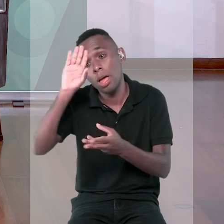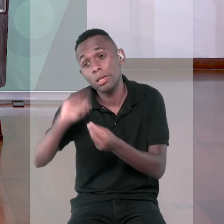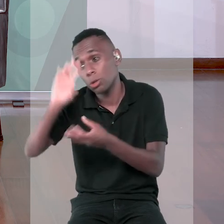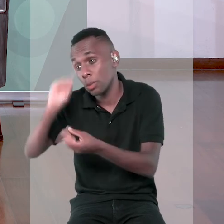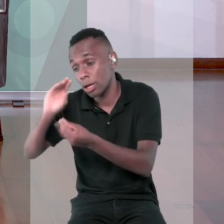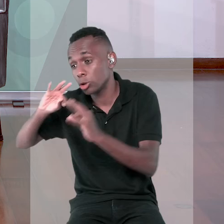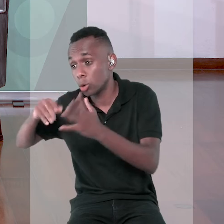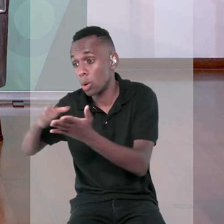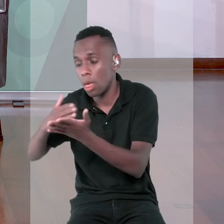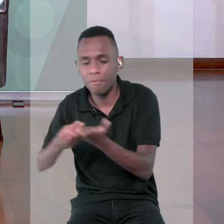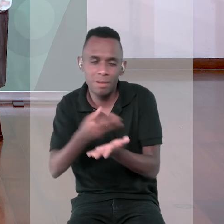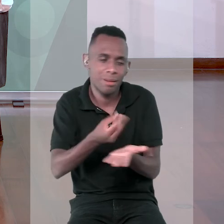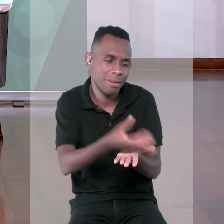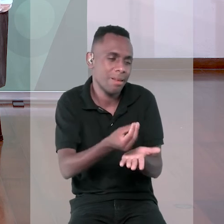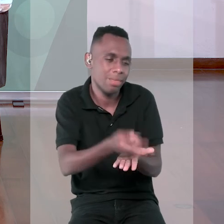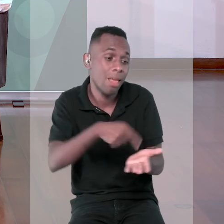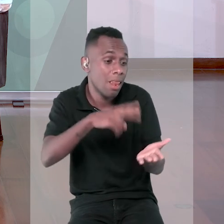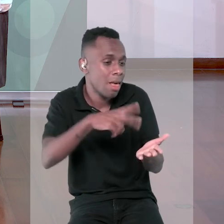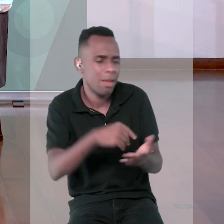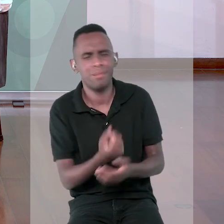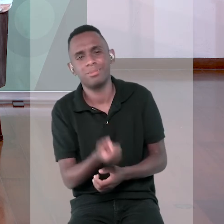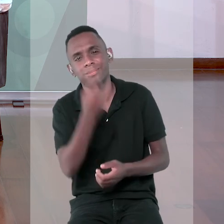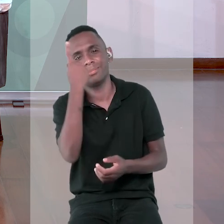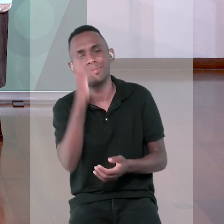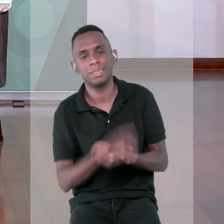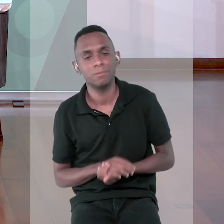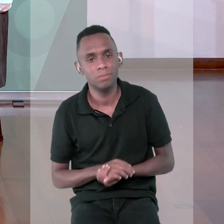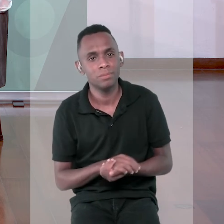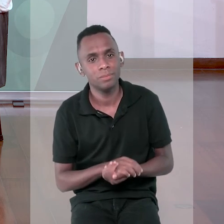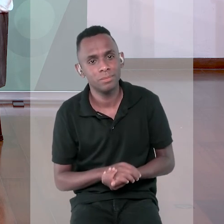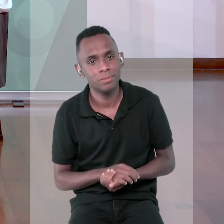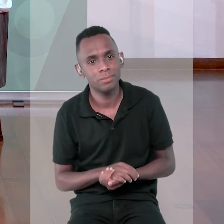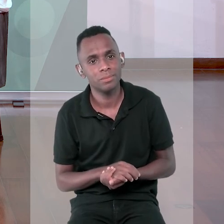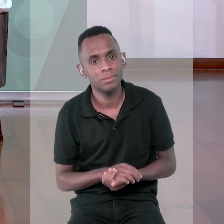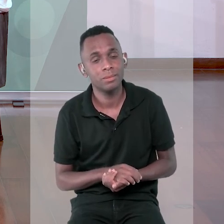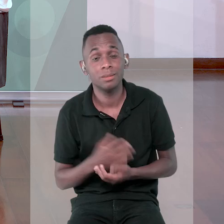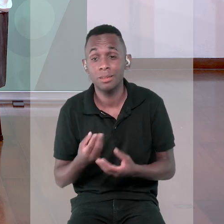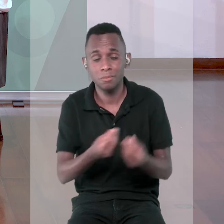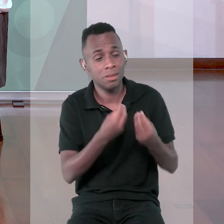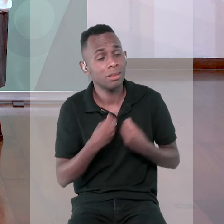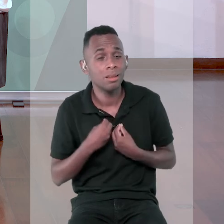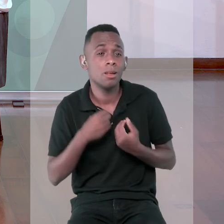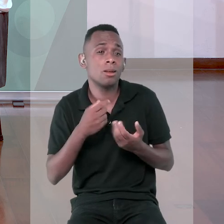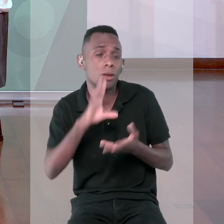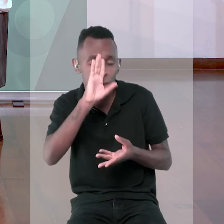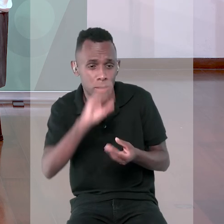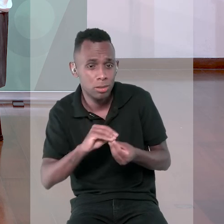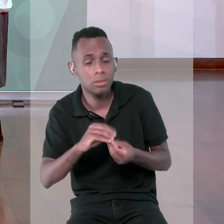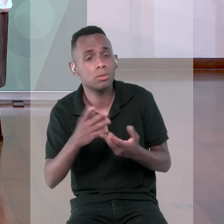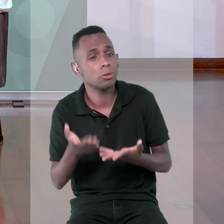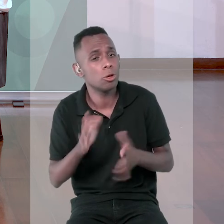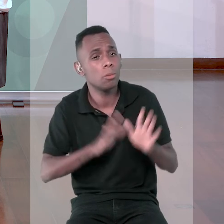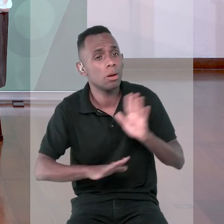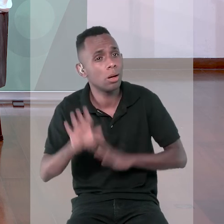de todos os livros para ele. Toma aqui, Leandro, resumo. A Isabelle me entregou o resumo. Leila, você está fazendo seu